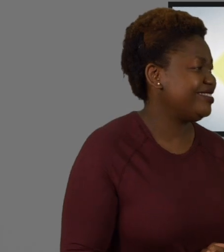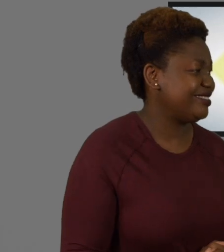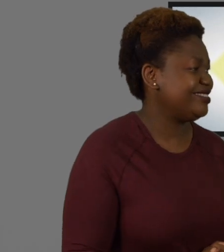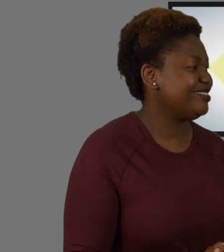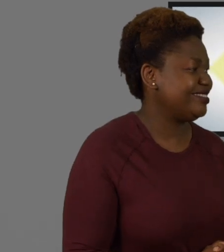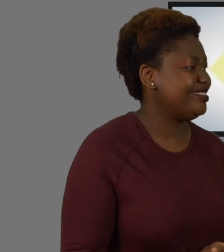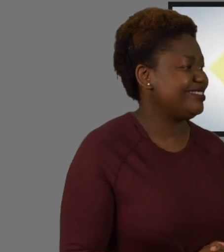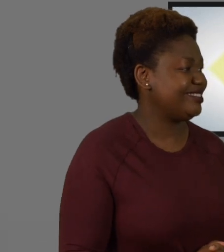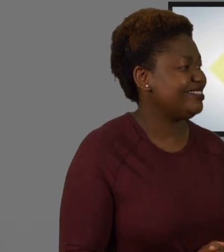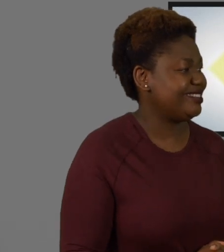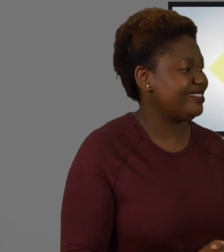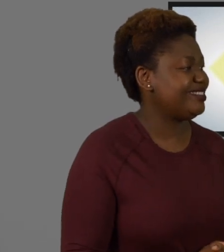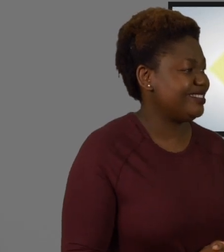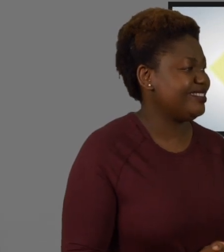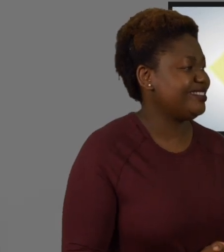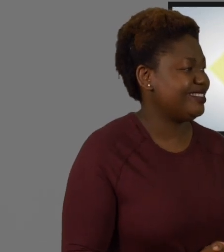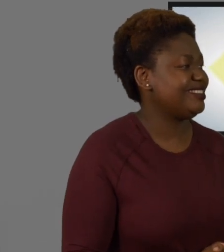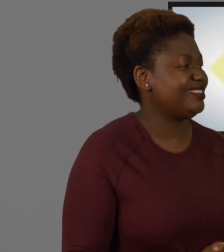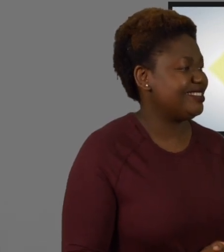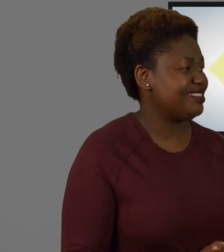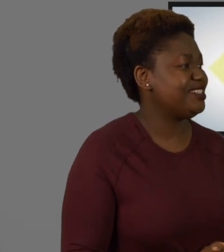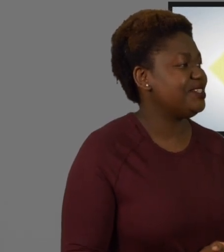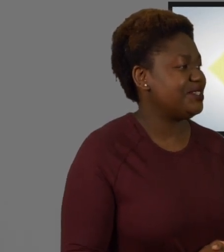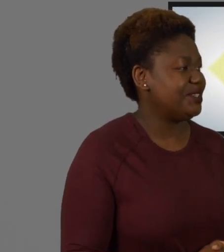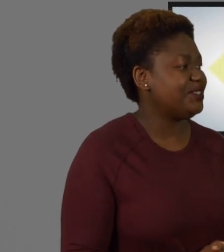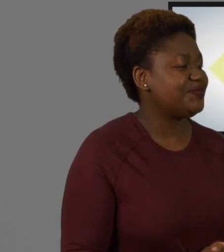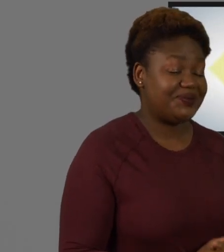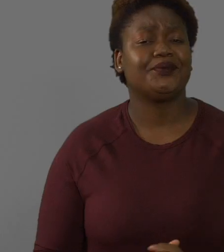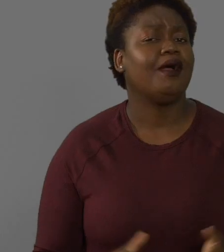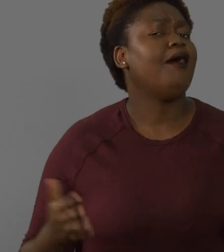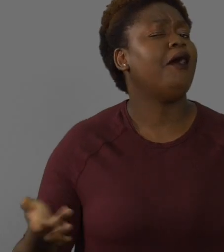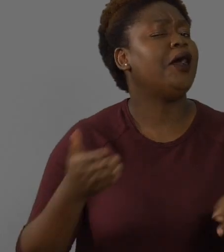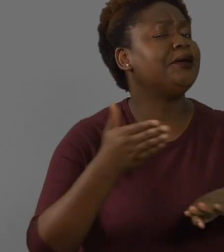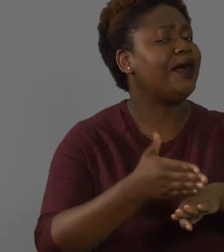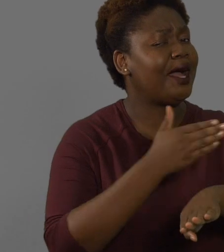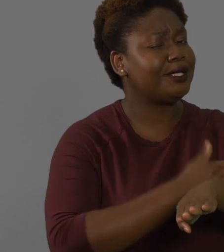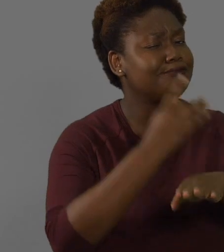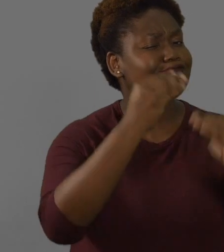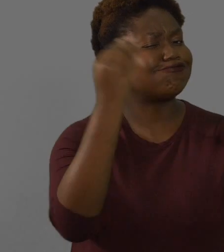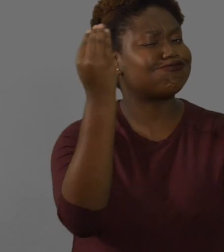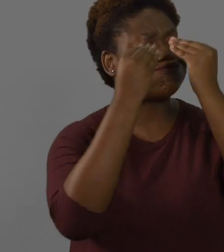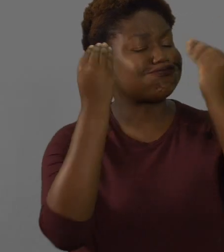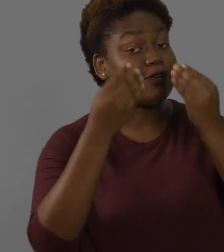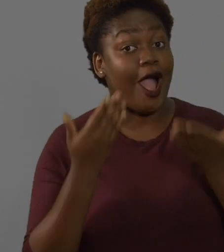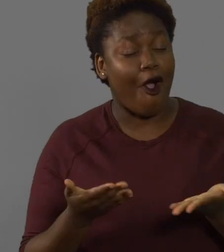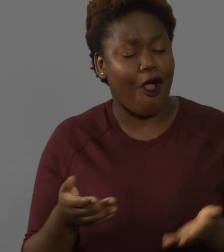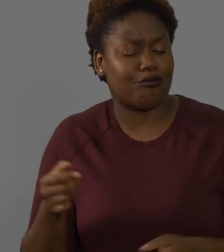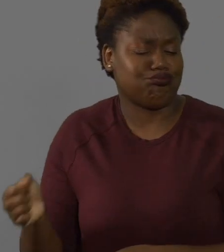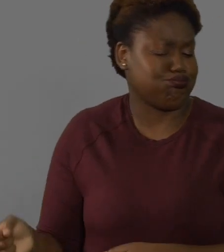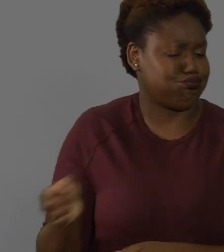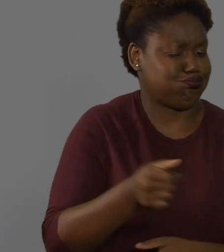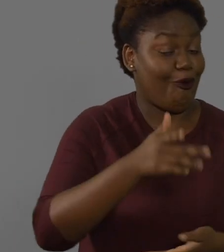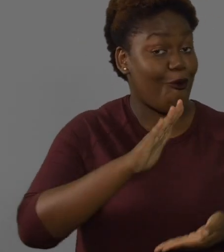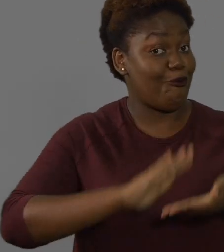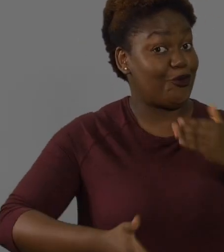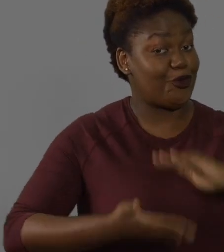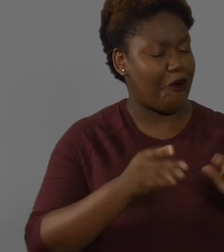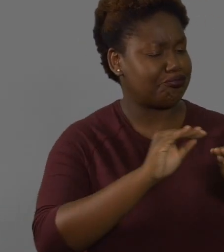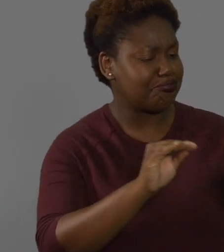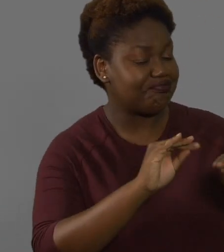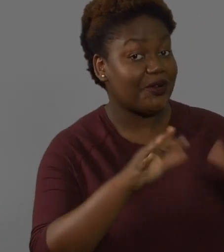é um jovem surdo que apostou na educação para o alto emprego. Começou por ser aluno e é hoje professor